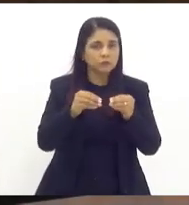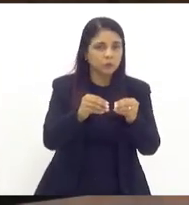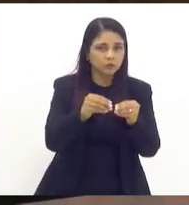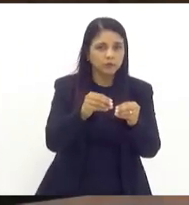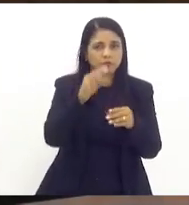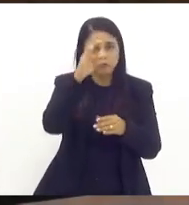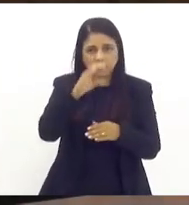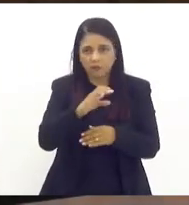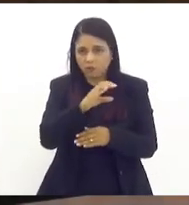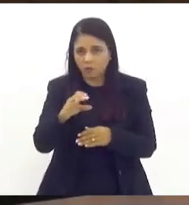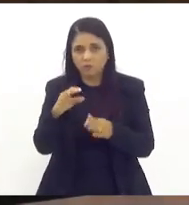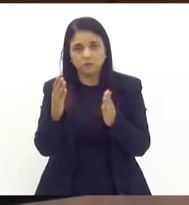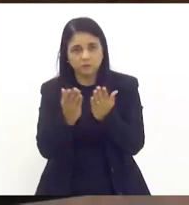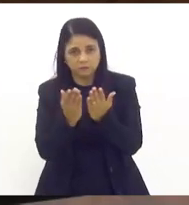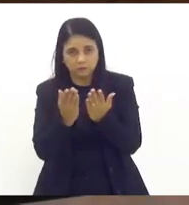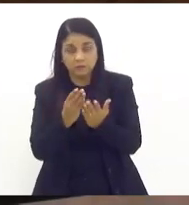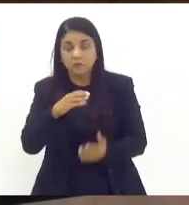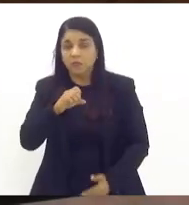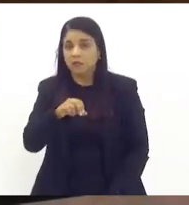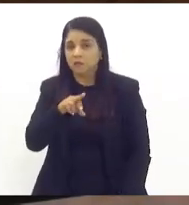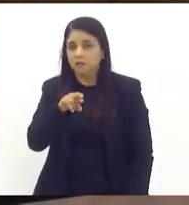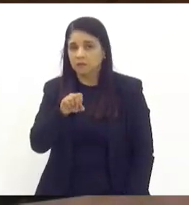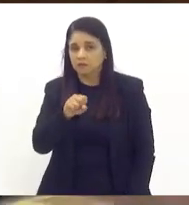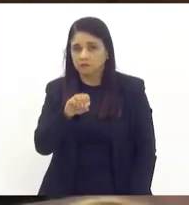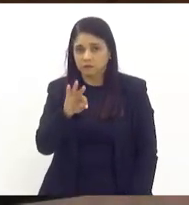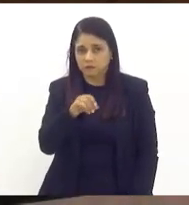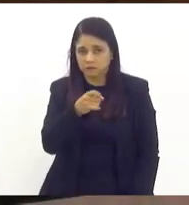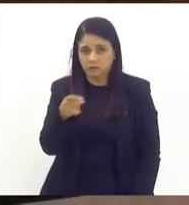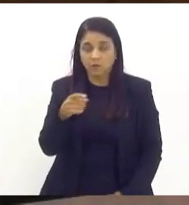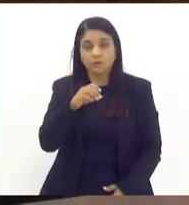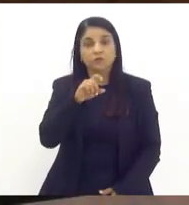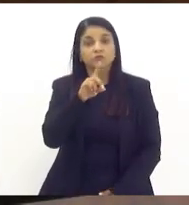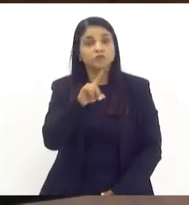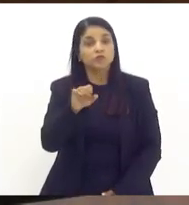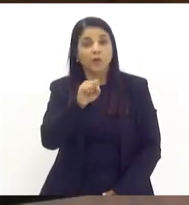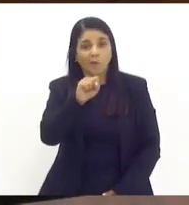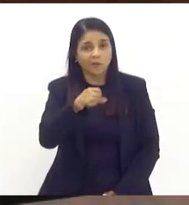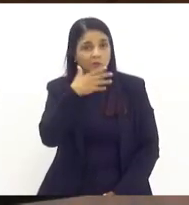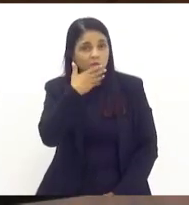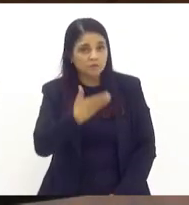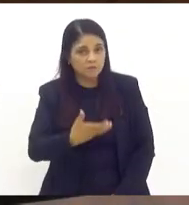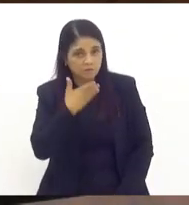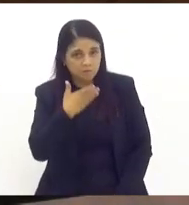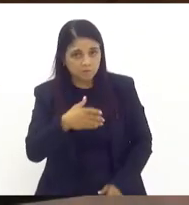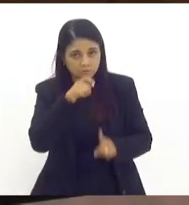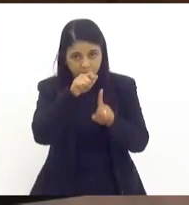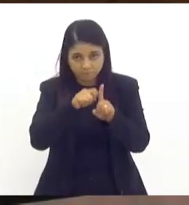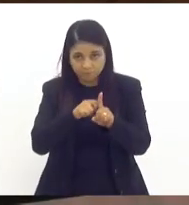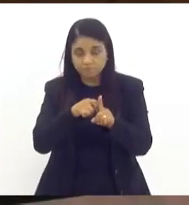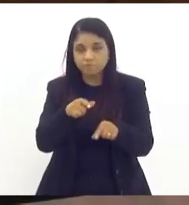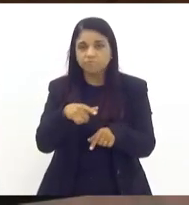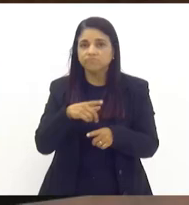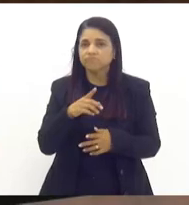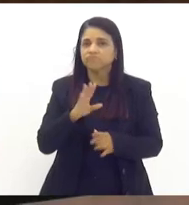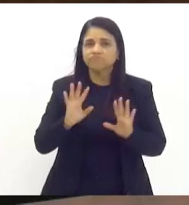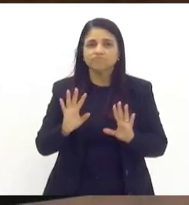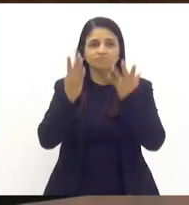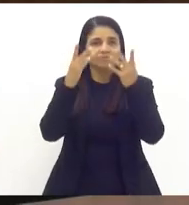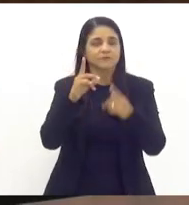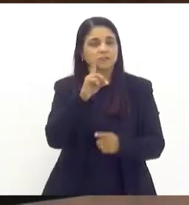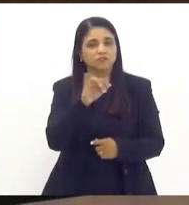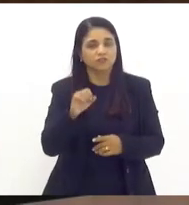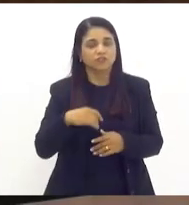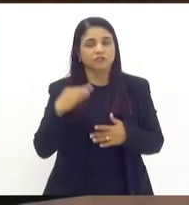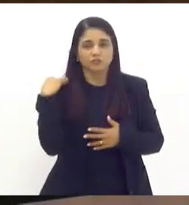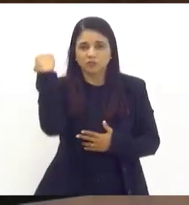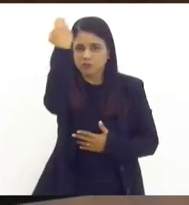para vários cristãos Então nesse dia no dia oito de dezembro nós vamos comemorar essa data importantíssima que é o dia